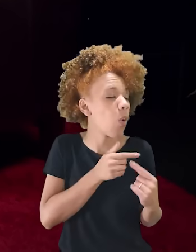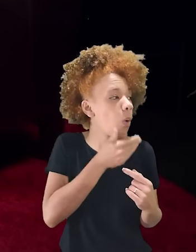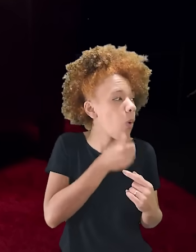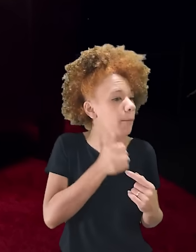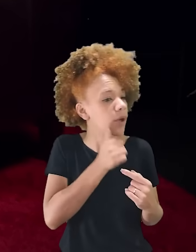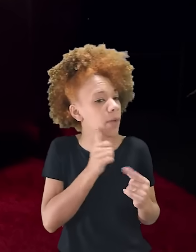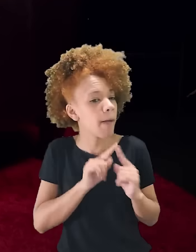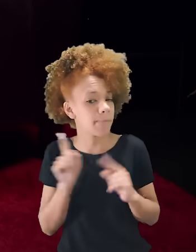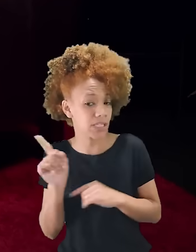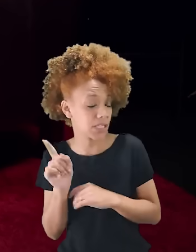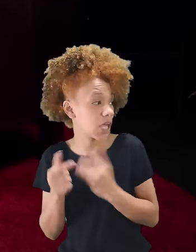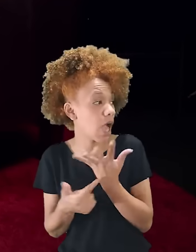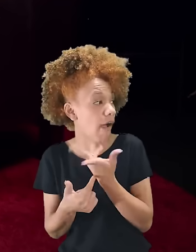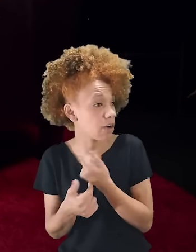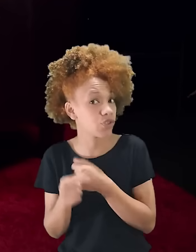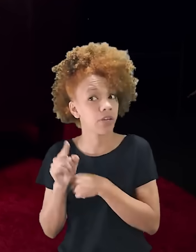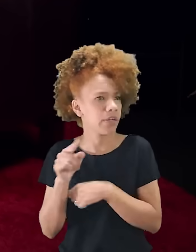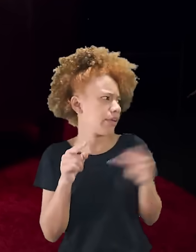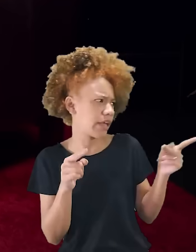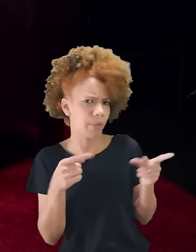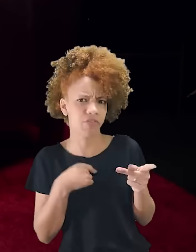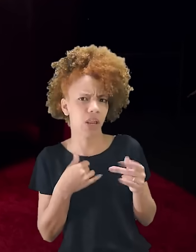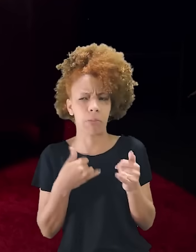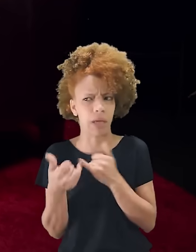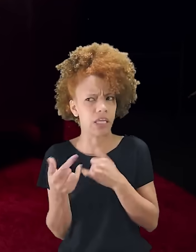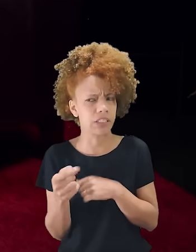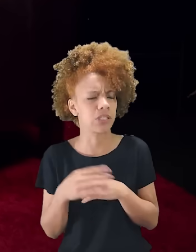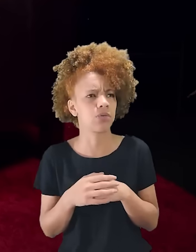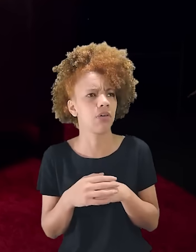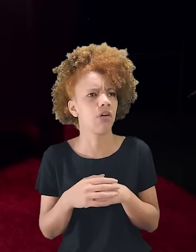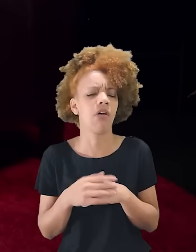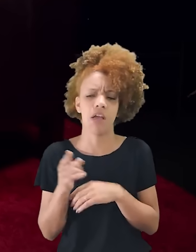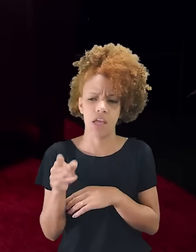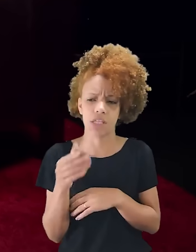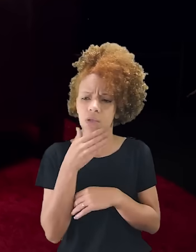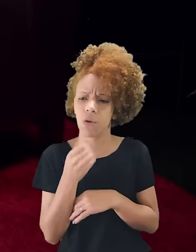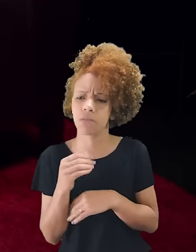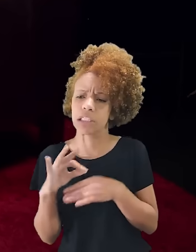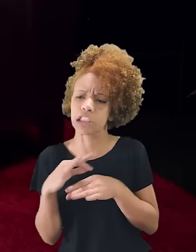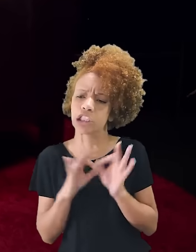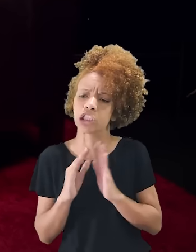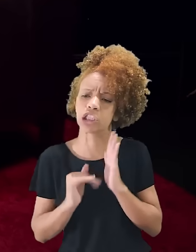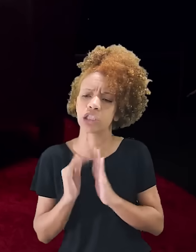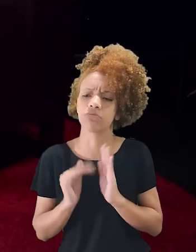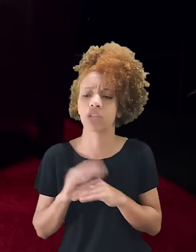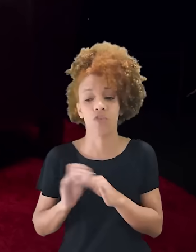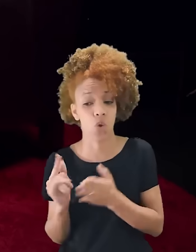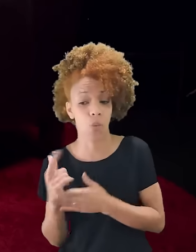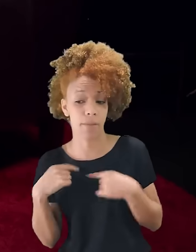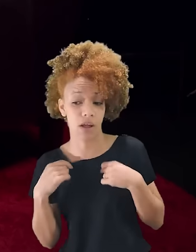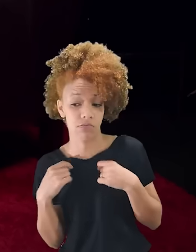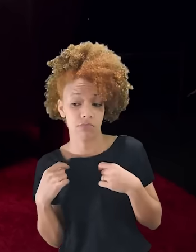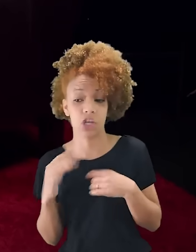homem isso mas aqui do lado tem uma galeria de arte e ela me falando me parece muito isso assim pô tem esse cara aqui esse estilista aqui que vai estourar já vou comprar